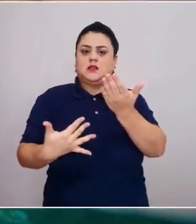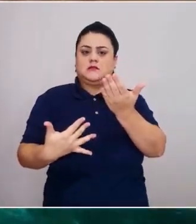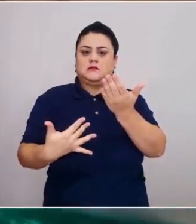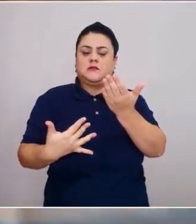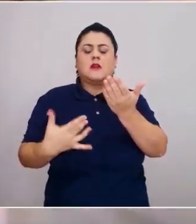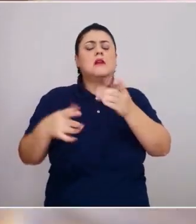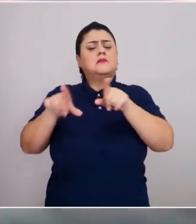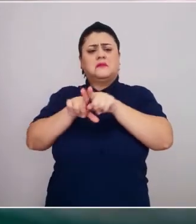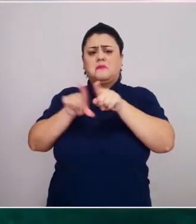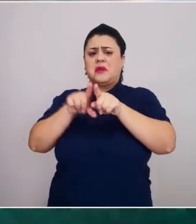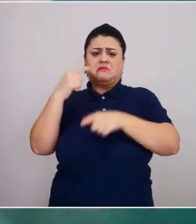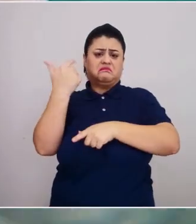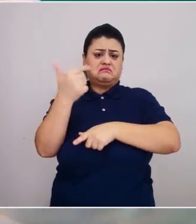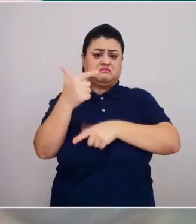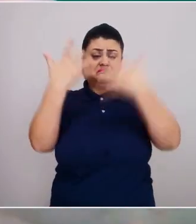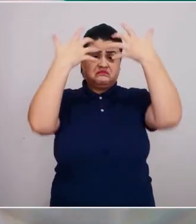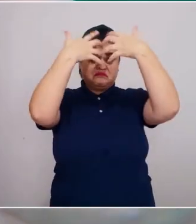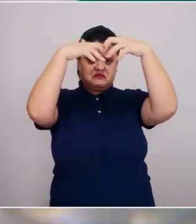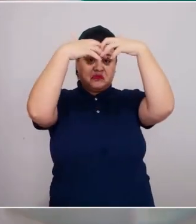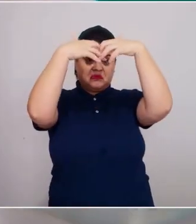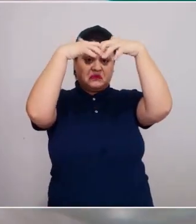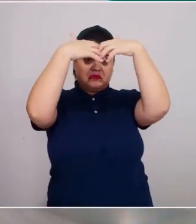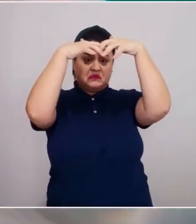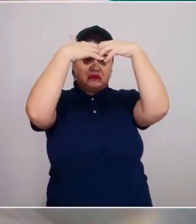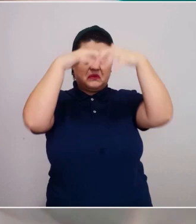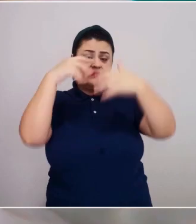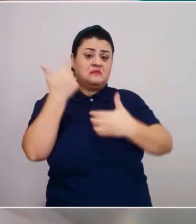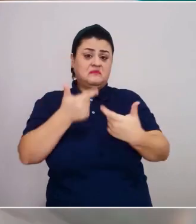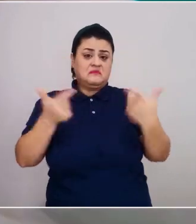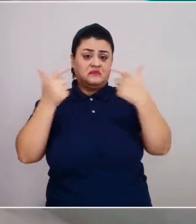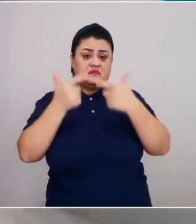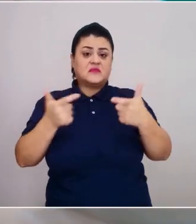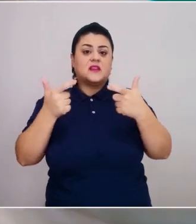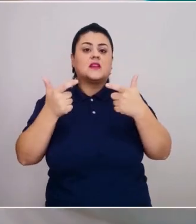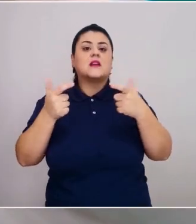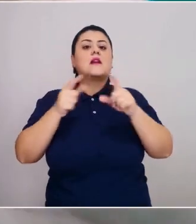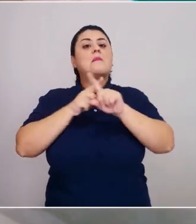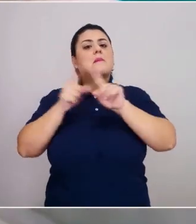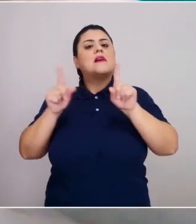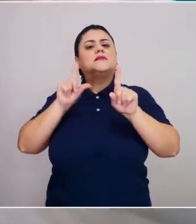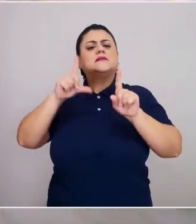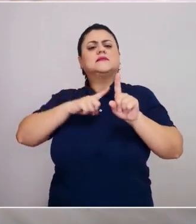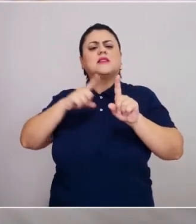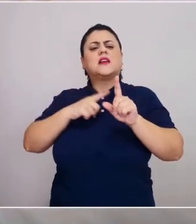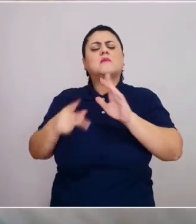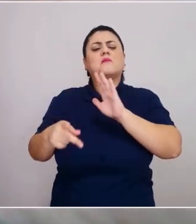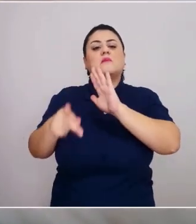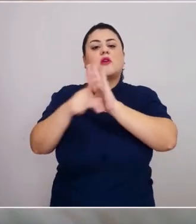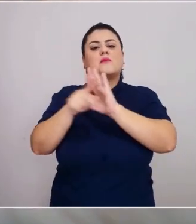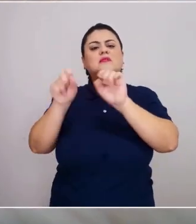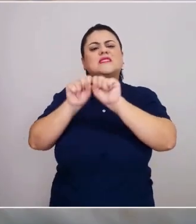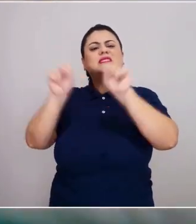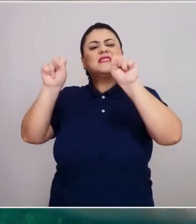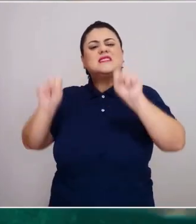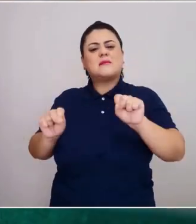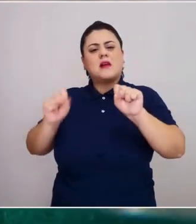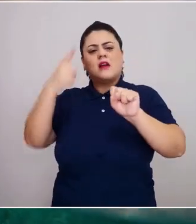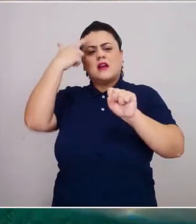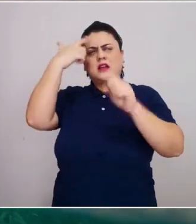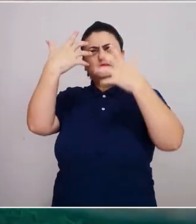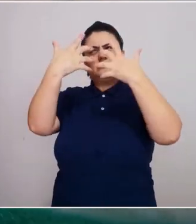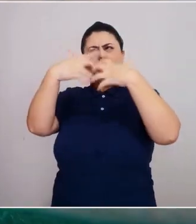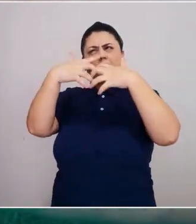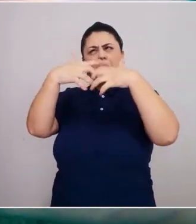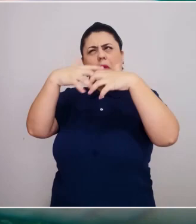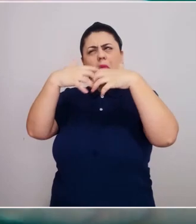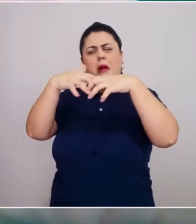Também não possuem cérebro, mas sim um sistema nervoso muito complexo sobre a pele, na forma de